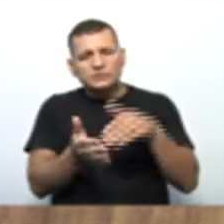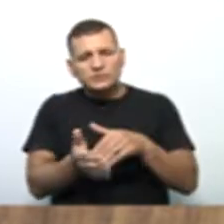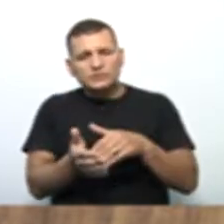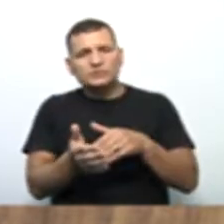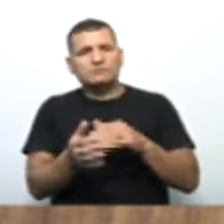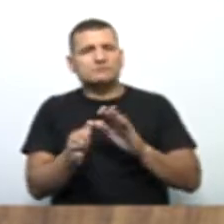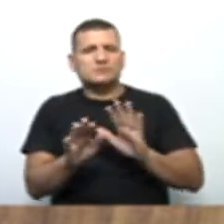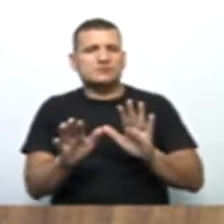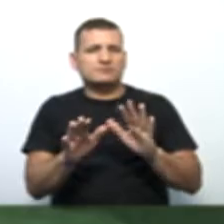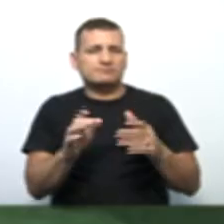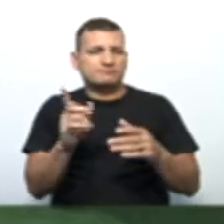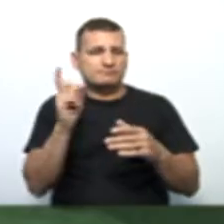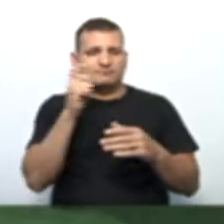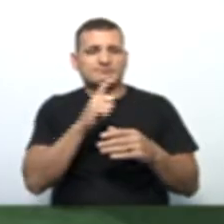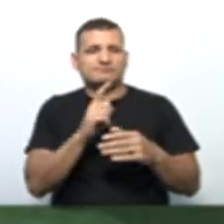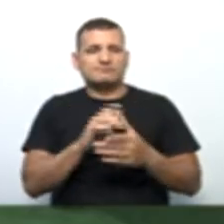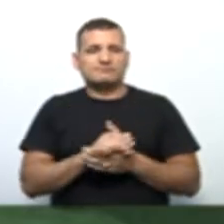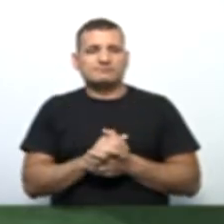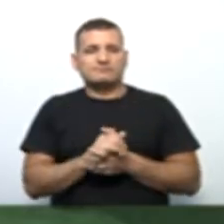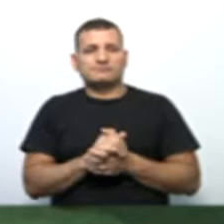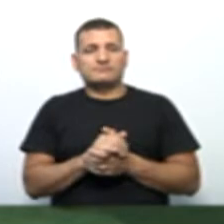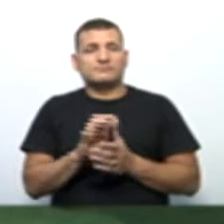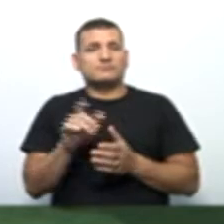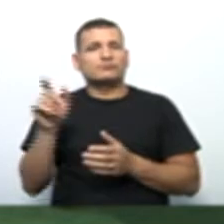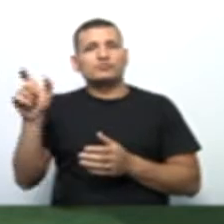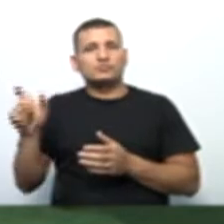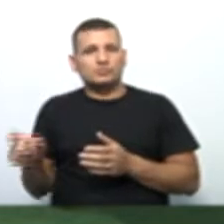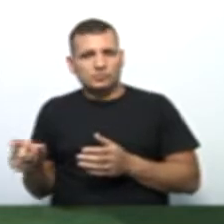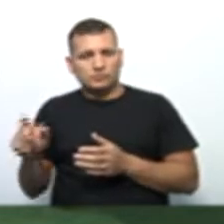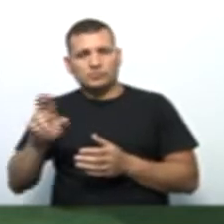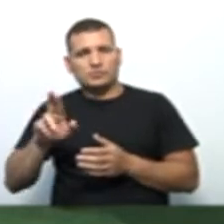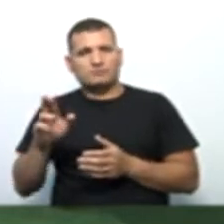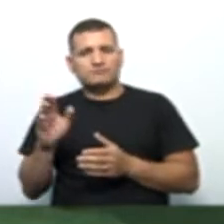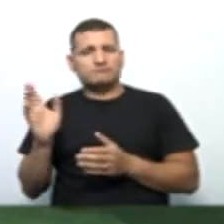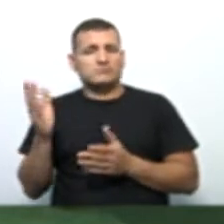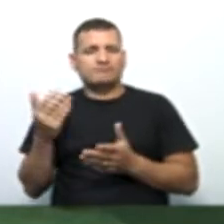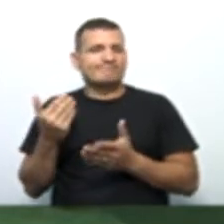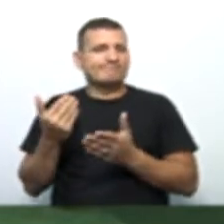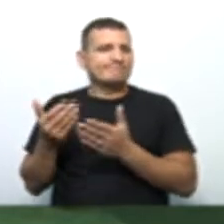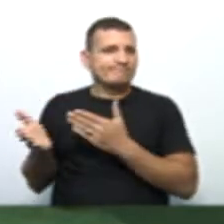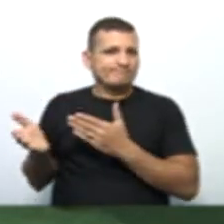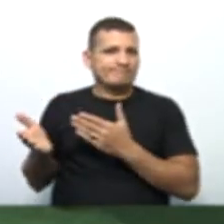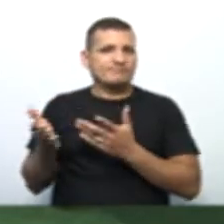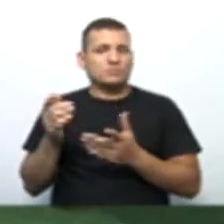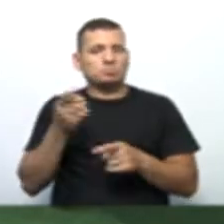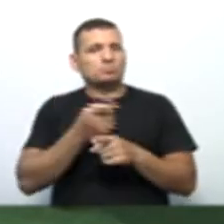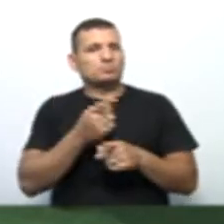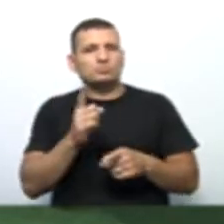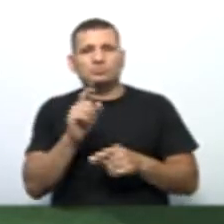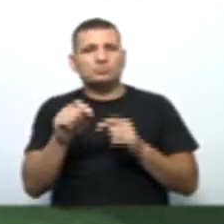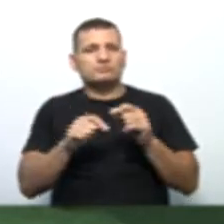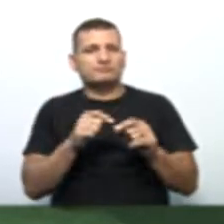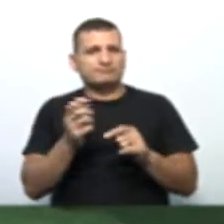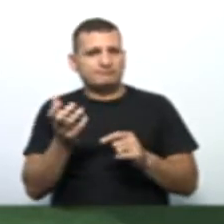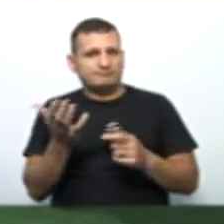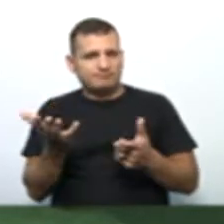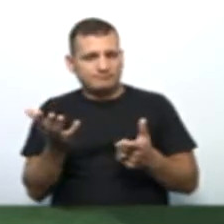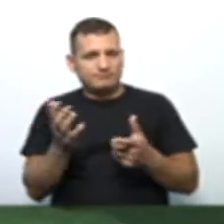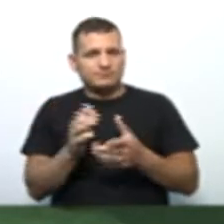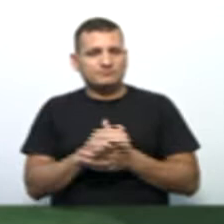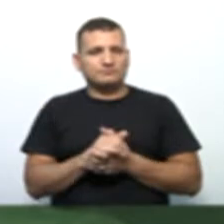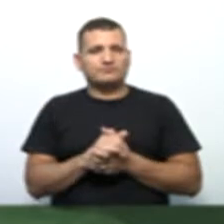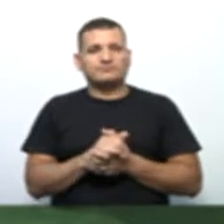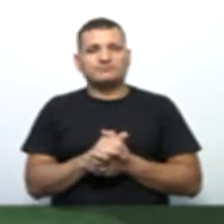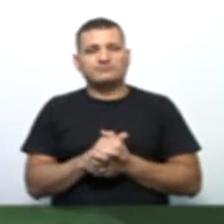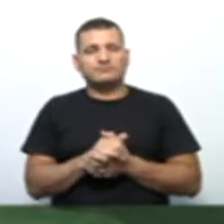água acaba perdendo o usuário ele porque ele achou que ele queria também então você tem que ser direto colocou lá sempre